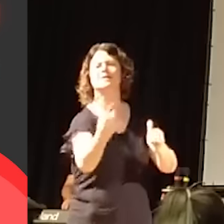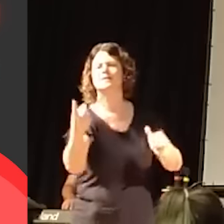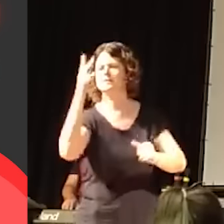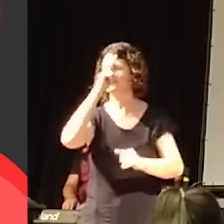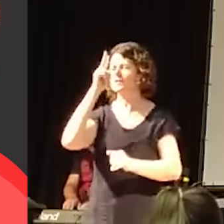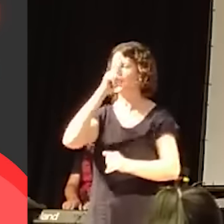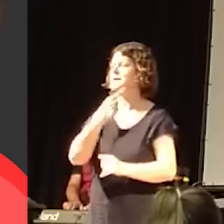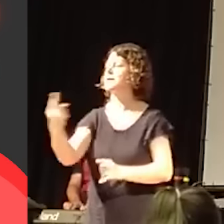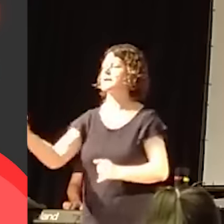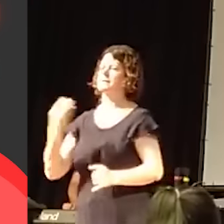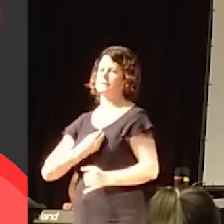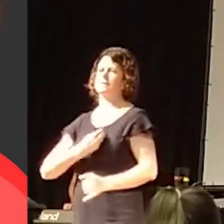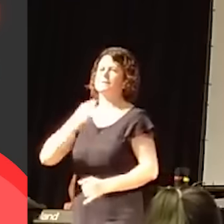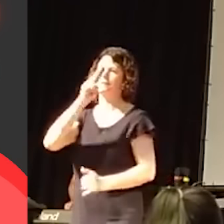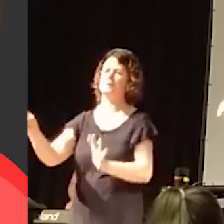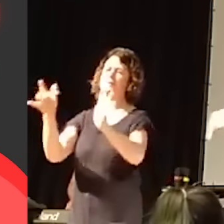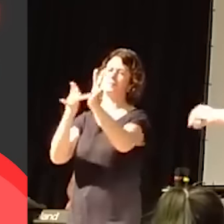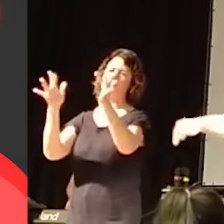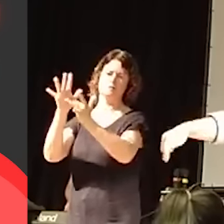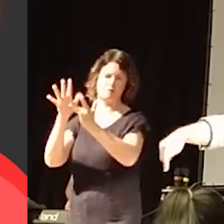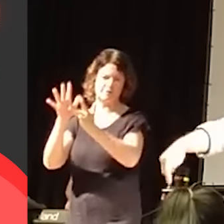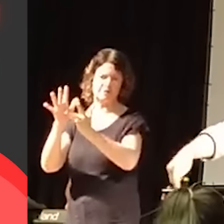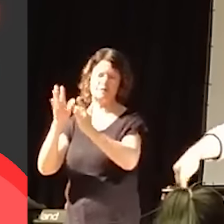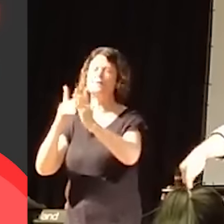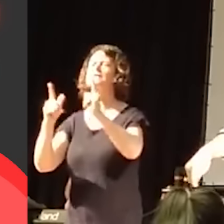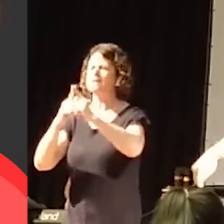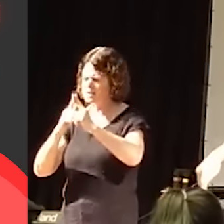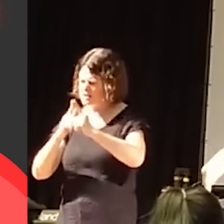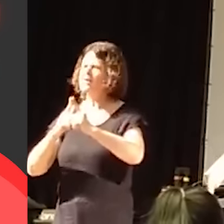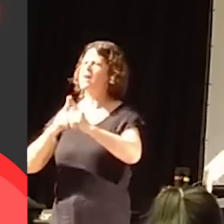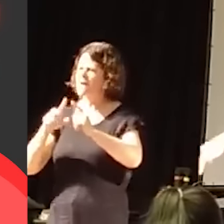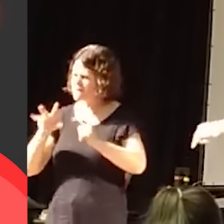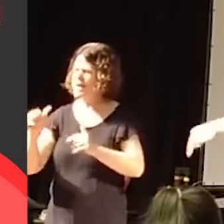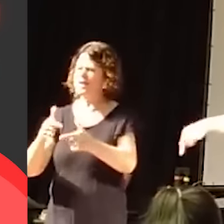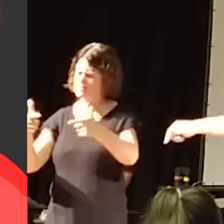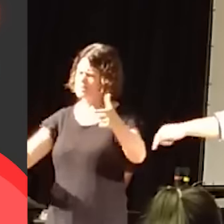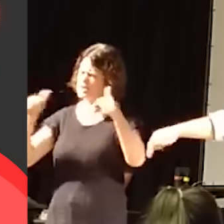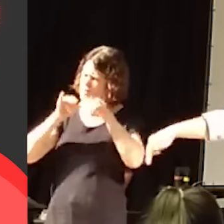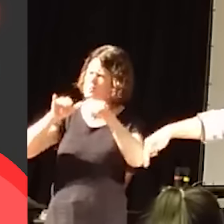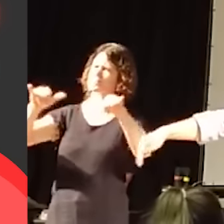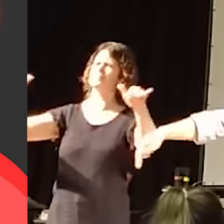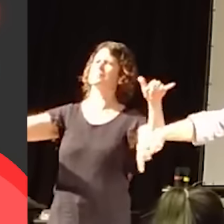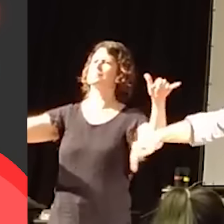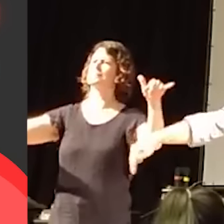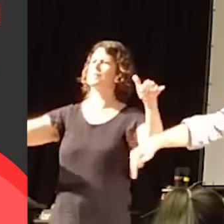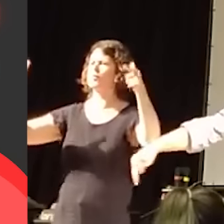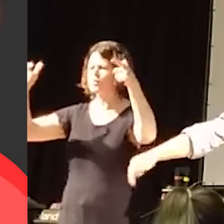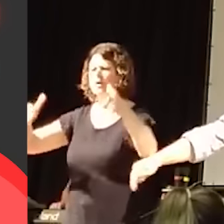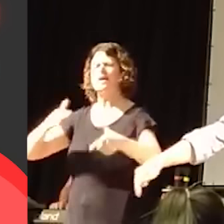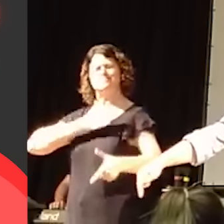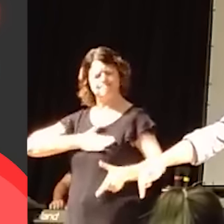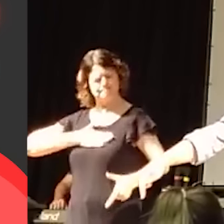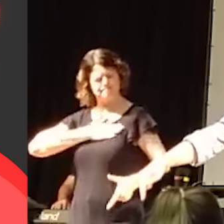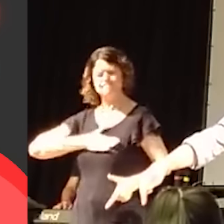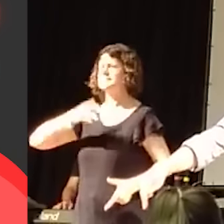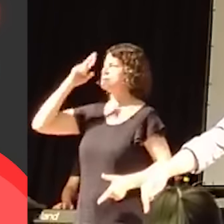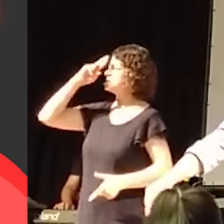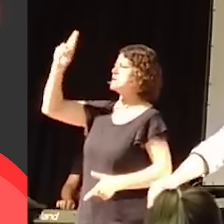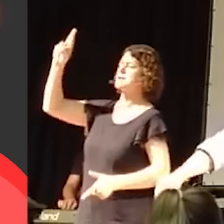vida em nome de Jesus essa igreja vai ser conhecida como um lugar Aprazível do Senhor Como já é